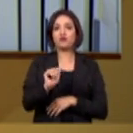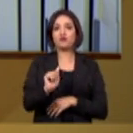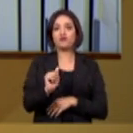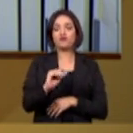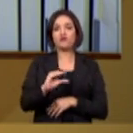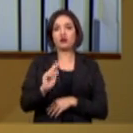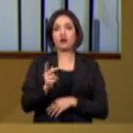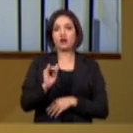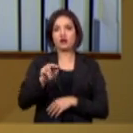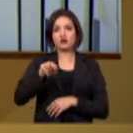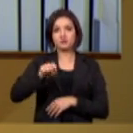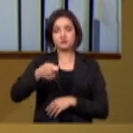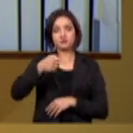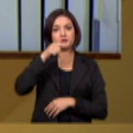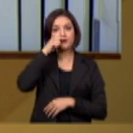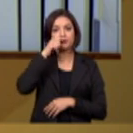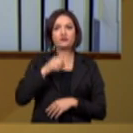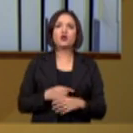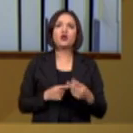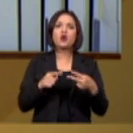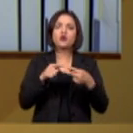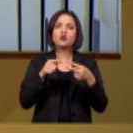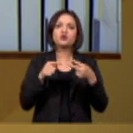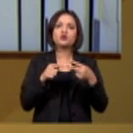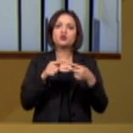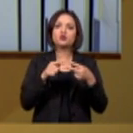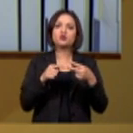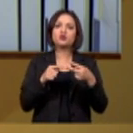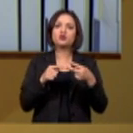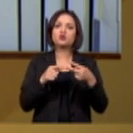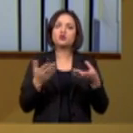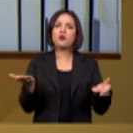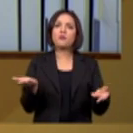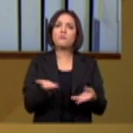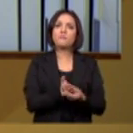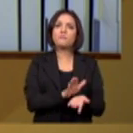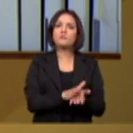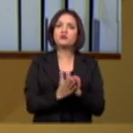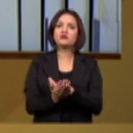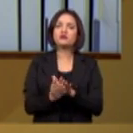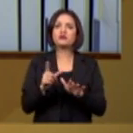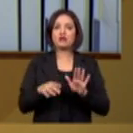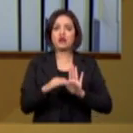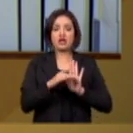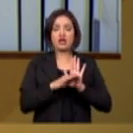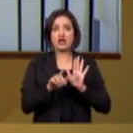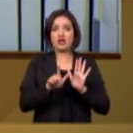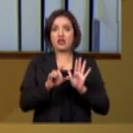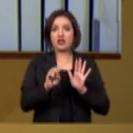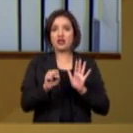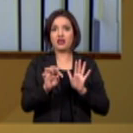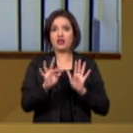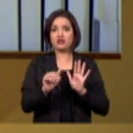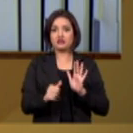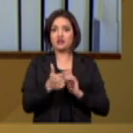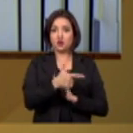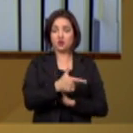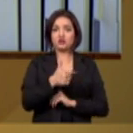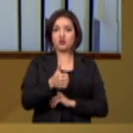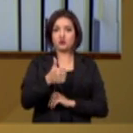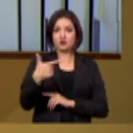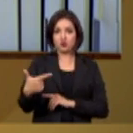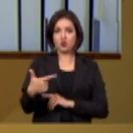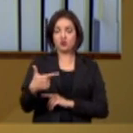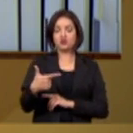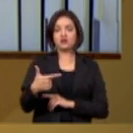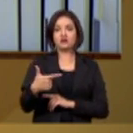os dois feitos que constam da lista 212 2020 de